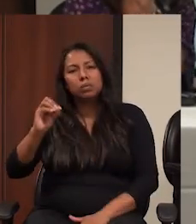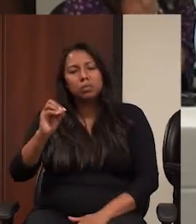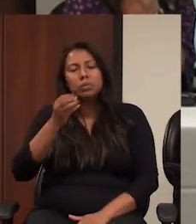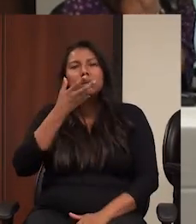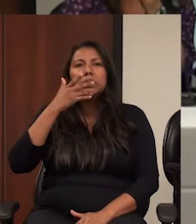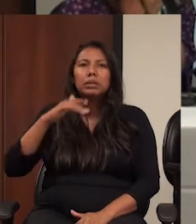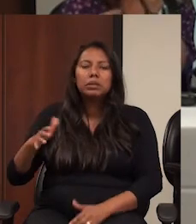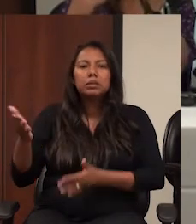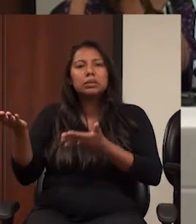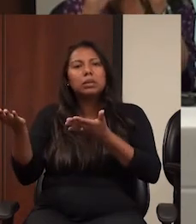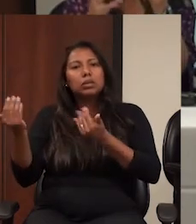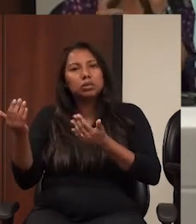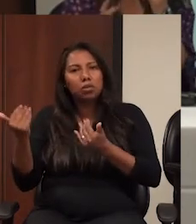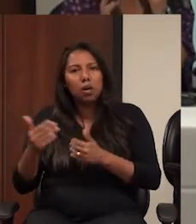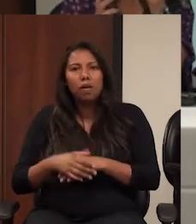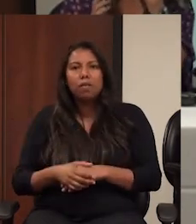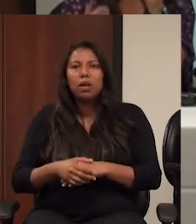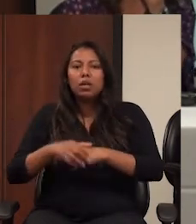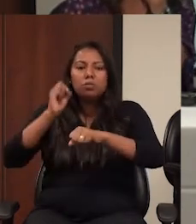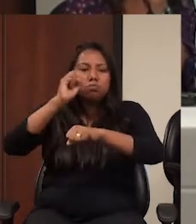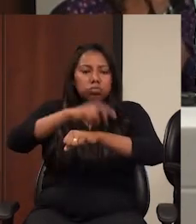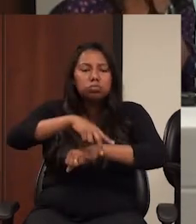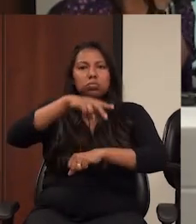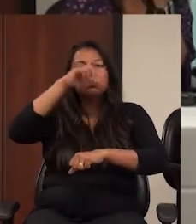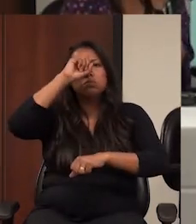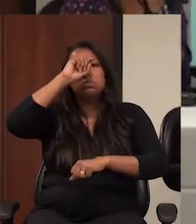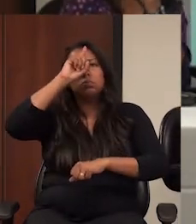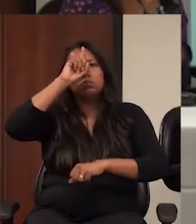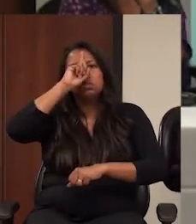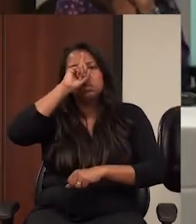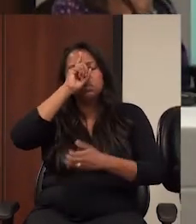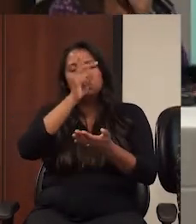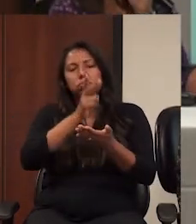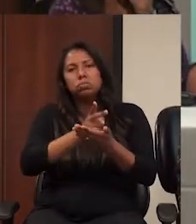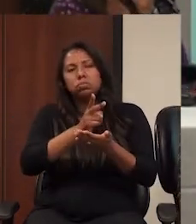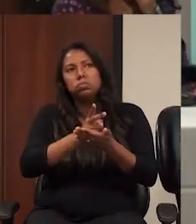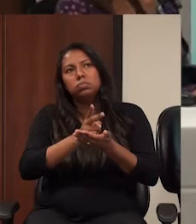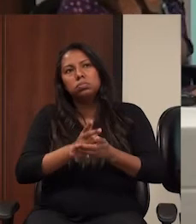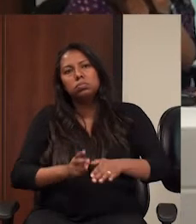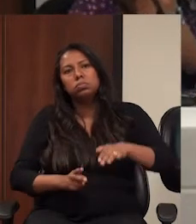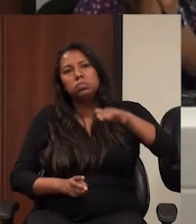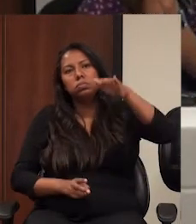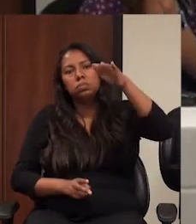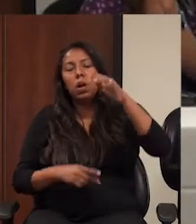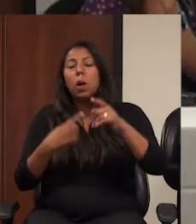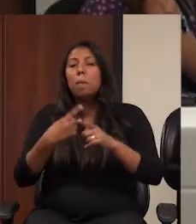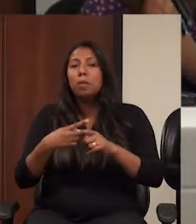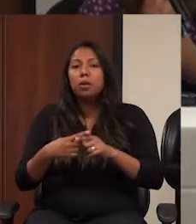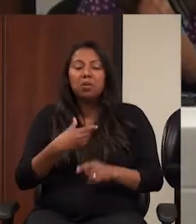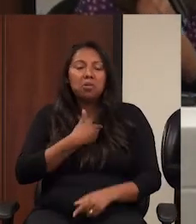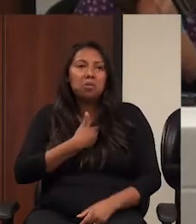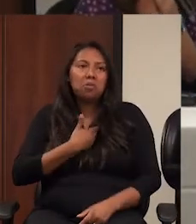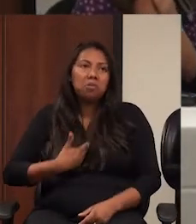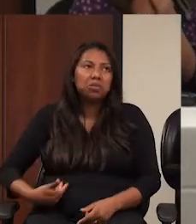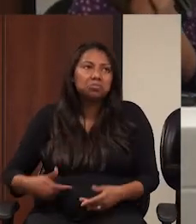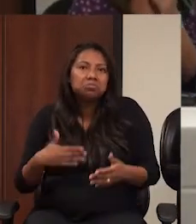crianças, jovens, eram criados em hospitais, em instituições. Por quê? Porque o Estado não se